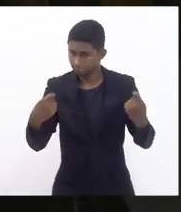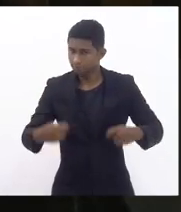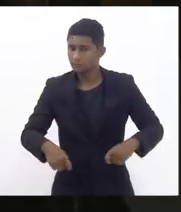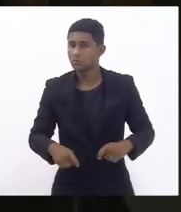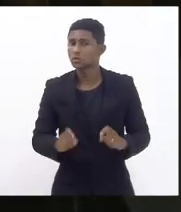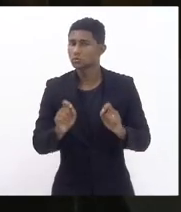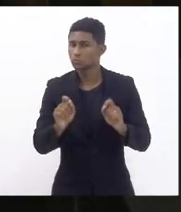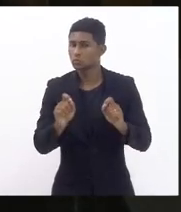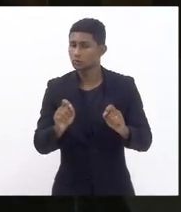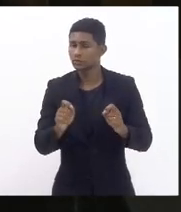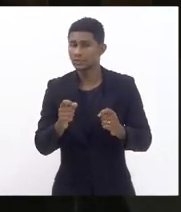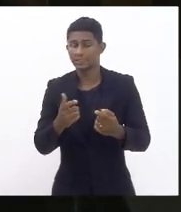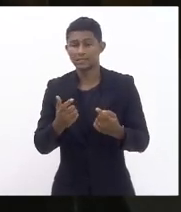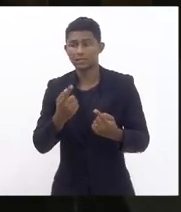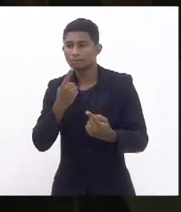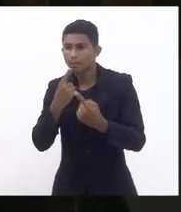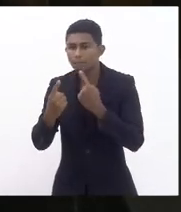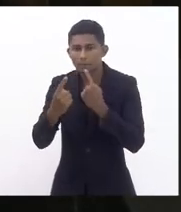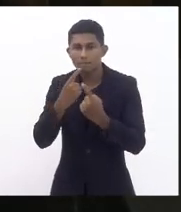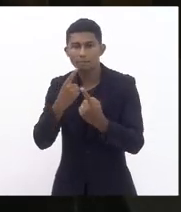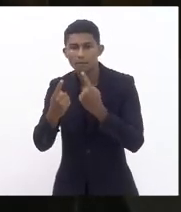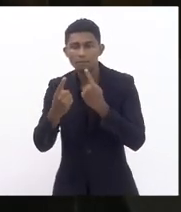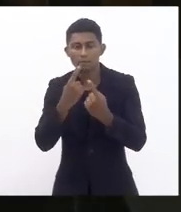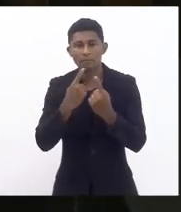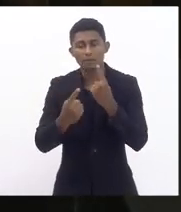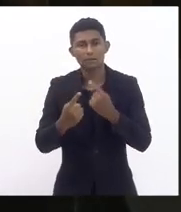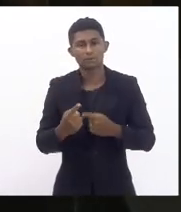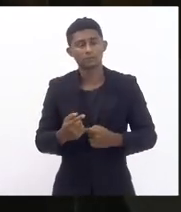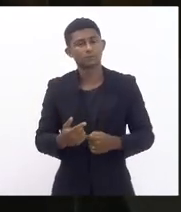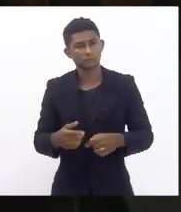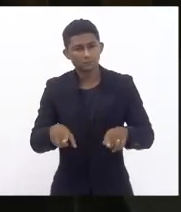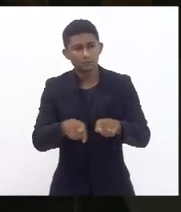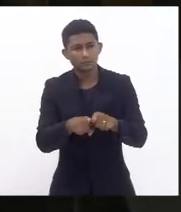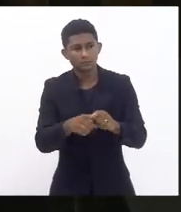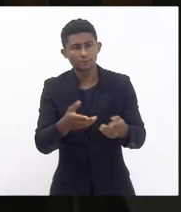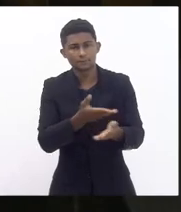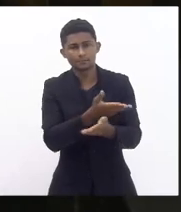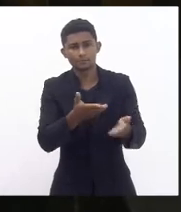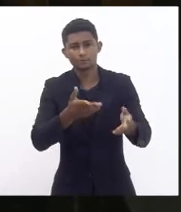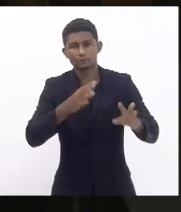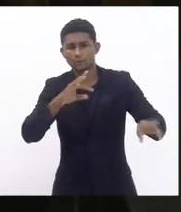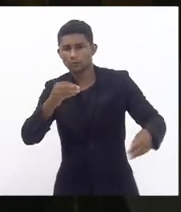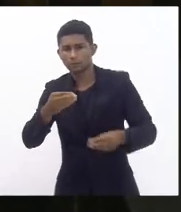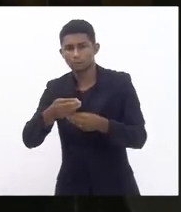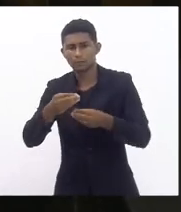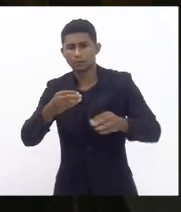dessa discussão e dar contribuições